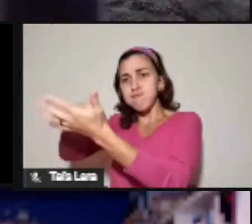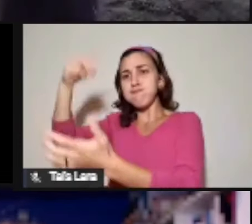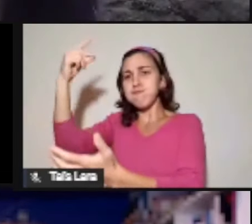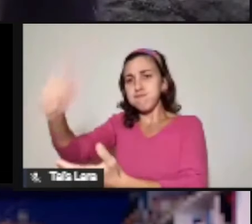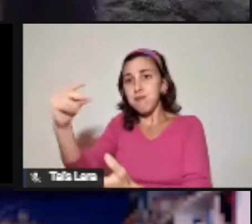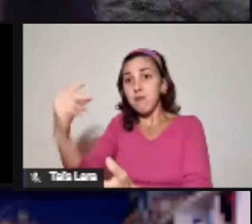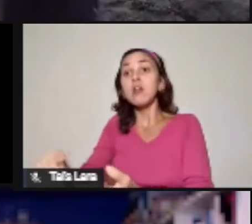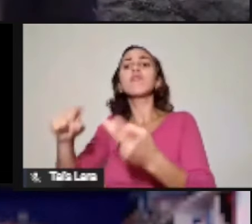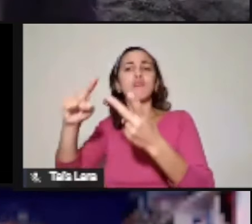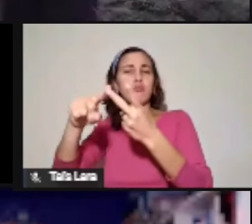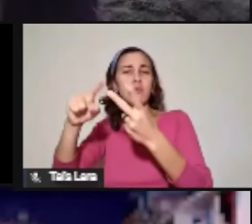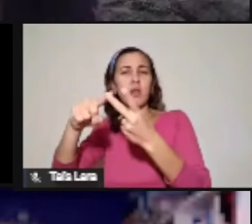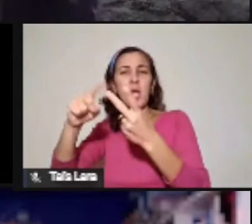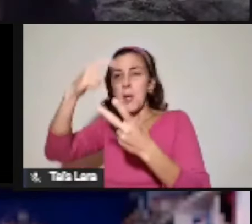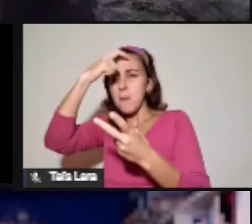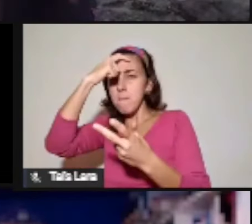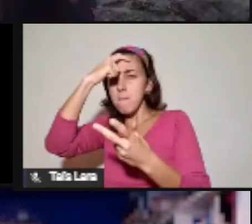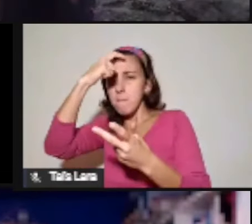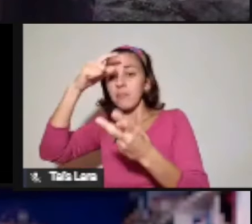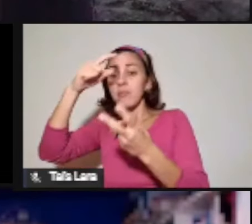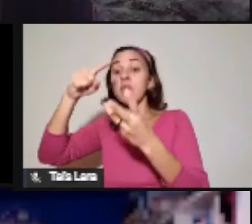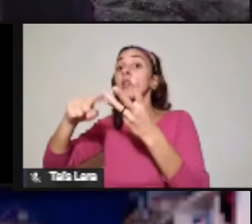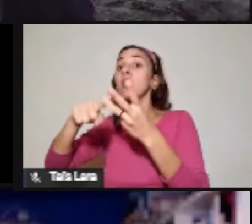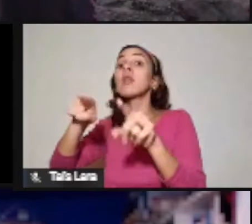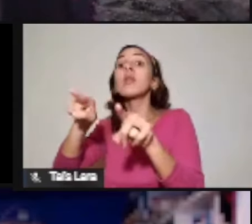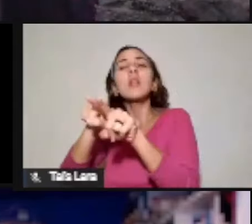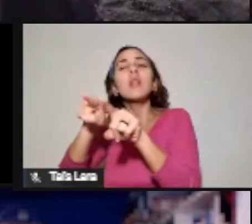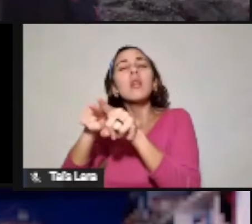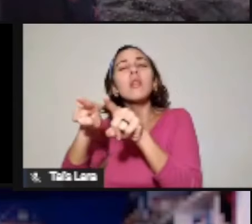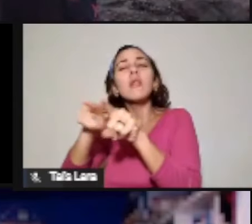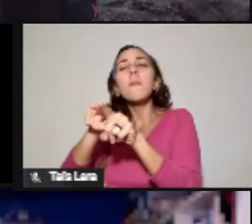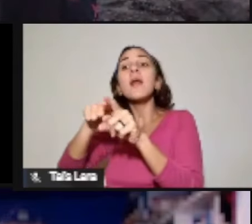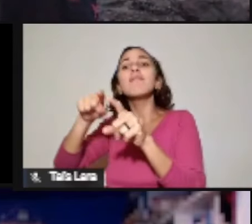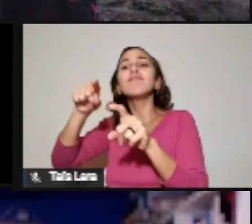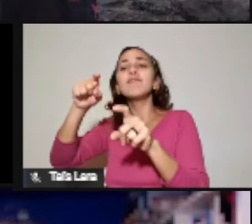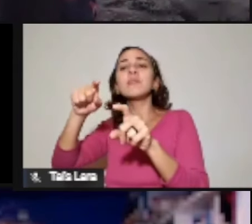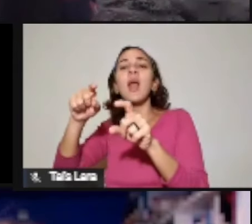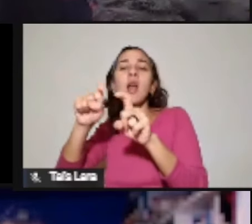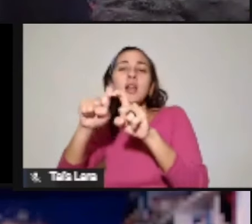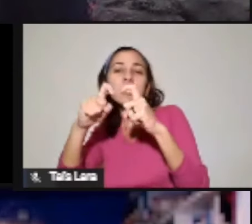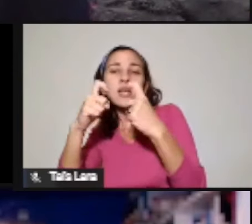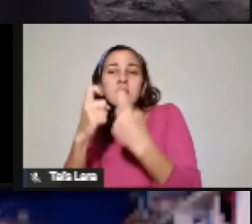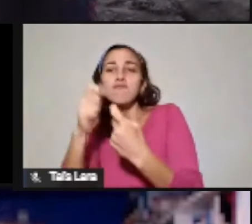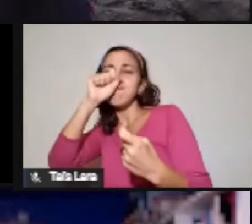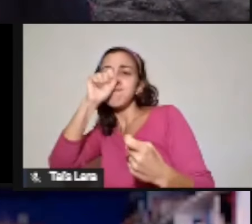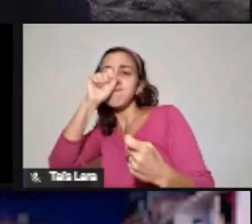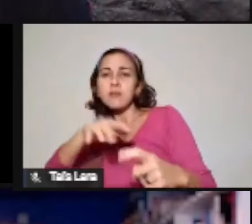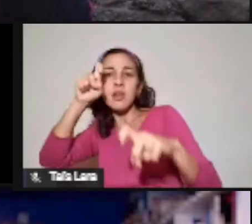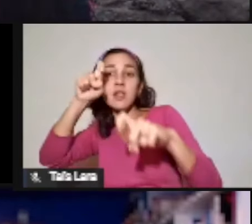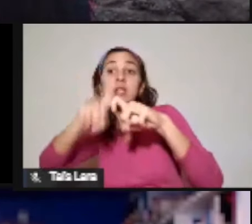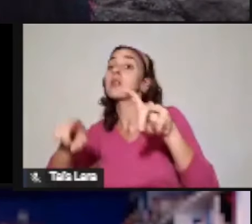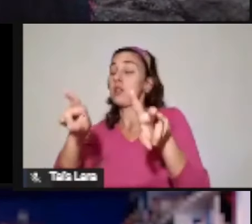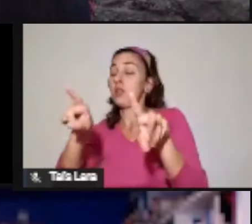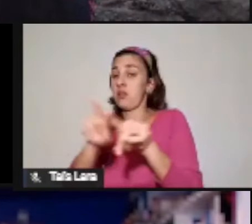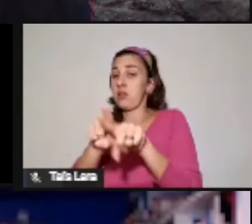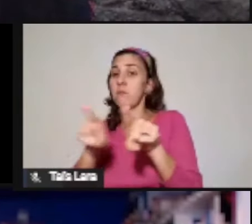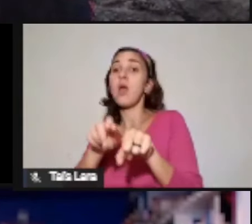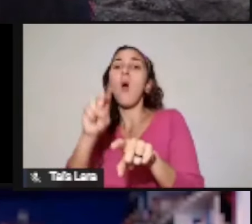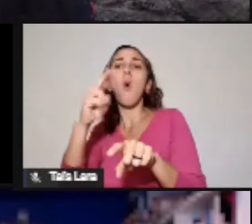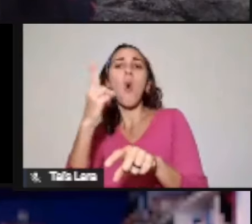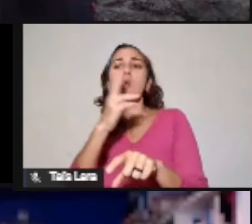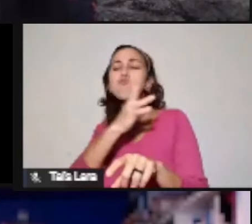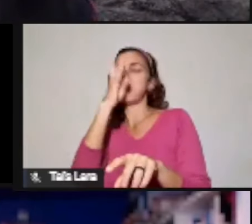sexual, psicológica, negligência, tá? E uma coisa importante que a Fafá trouxe, né, sobre a lei